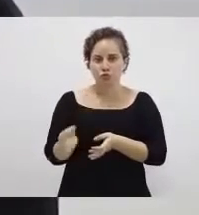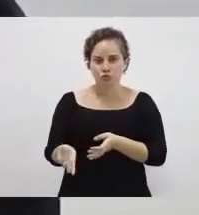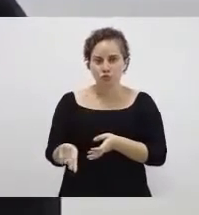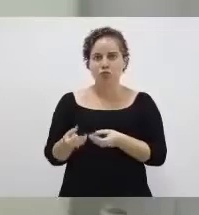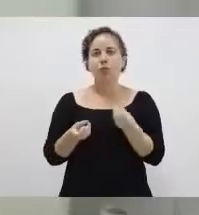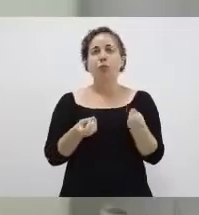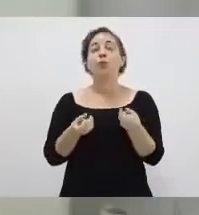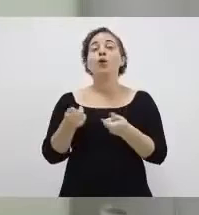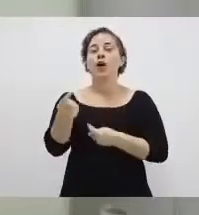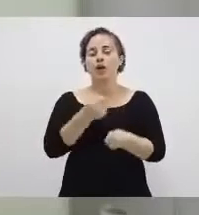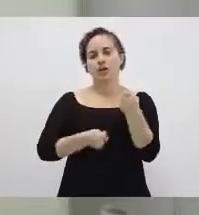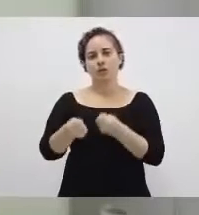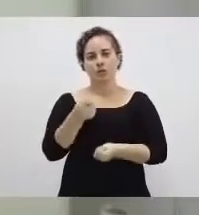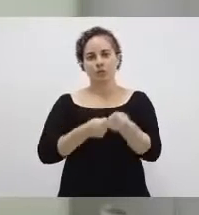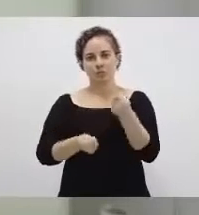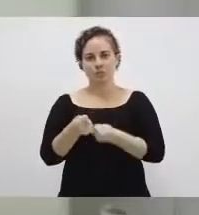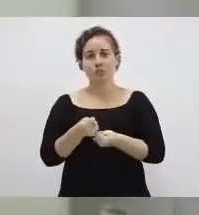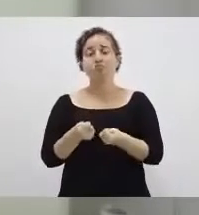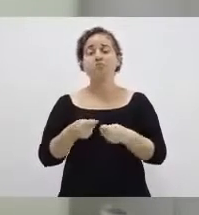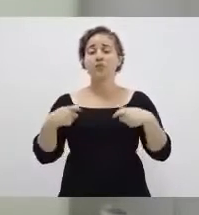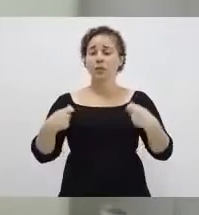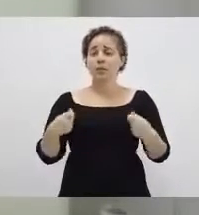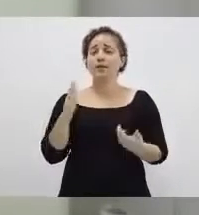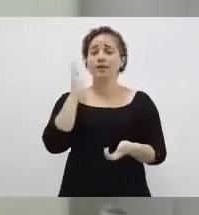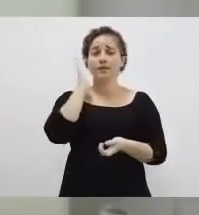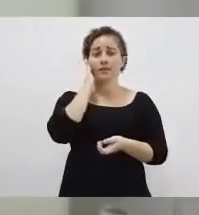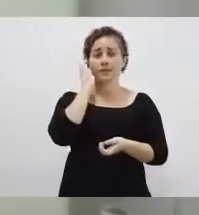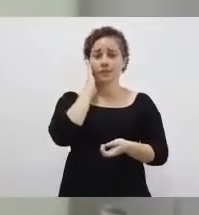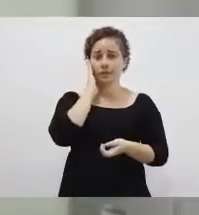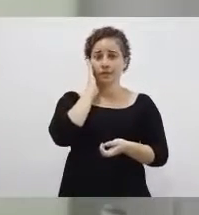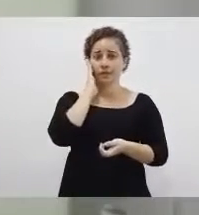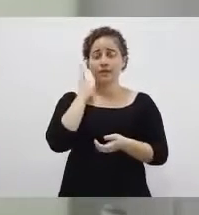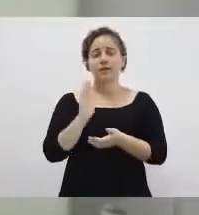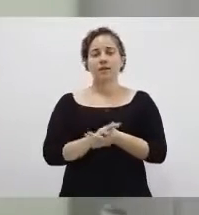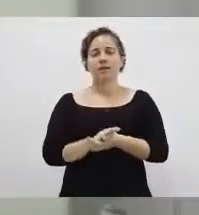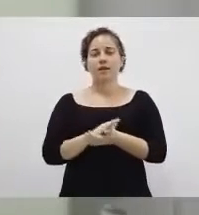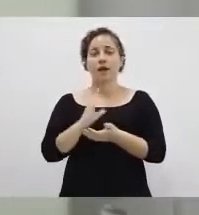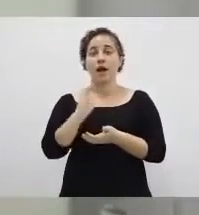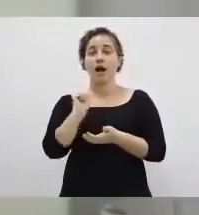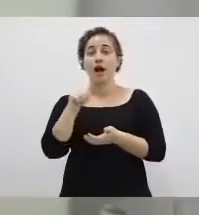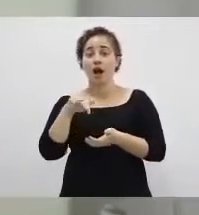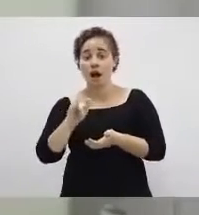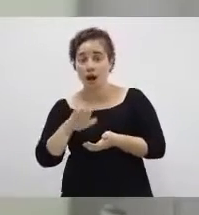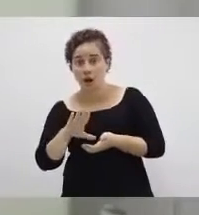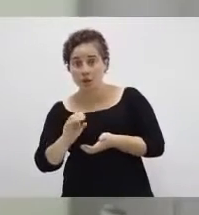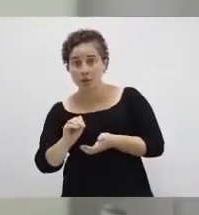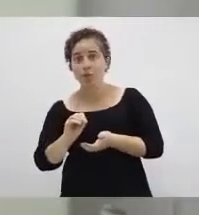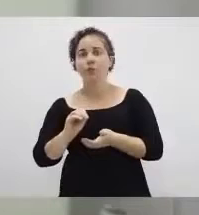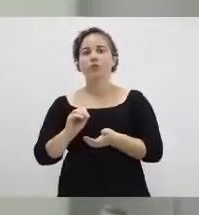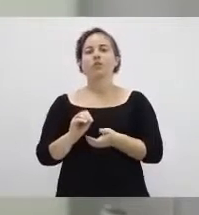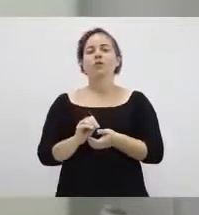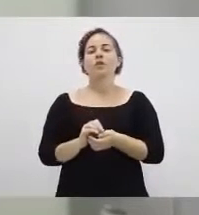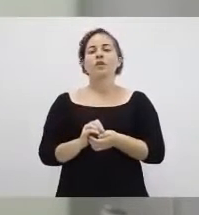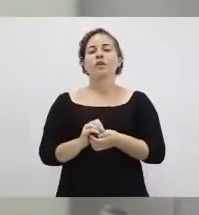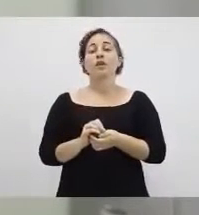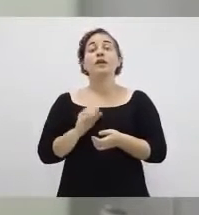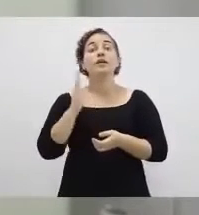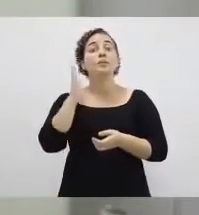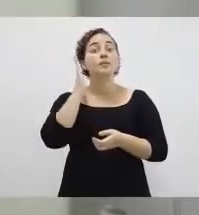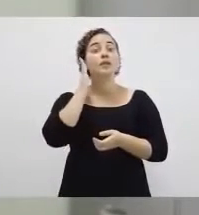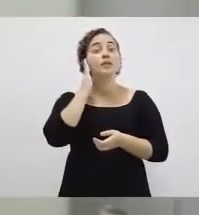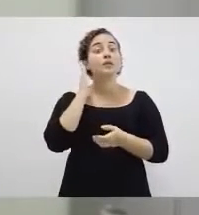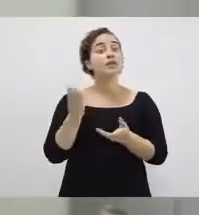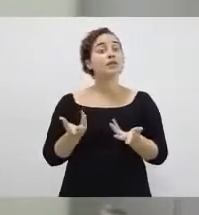determinada economia. O que a gente precisa compreender é que o câmbio ele é uma parte do nosso entendimento, mas não